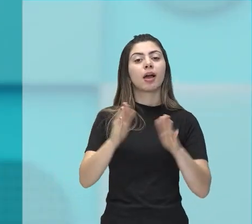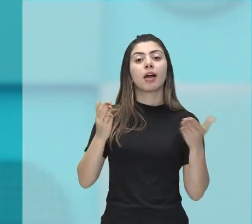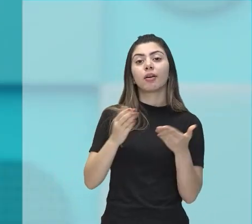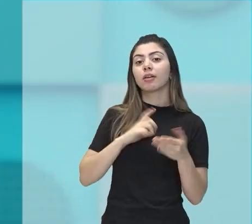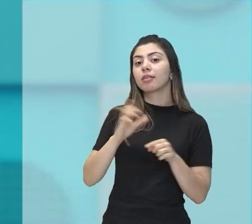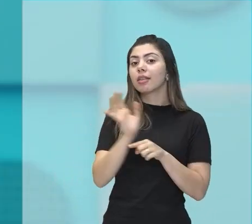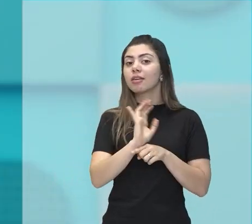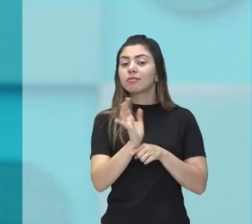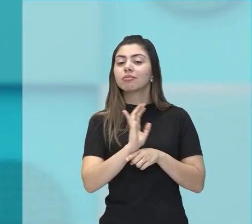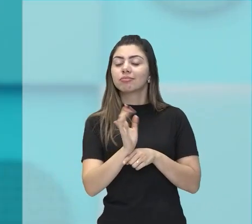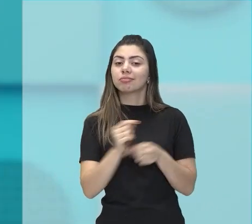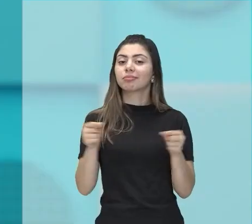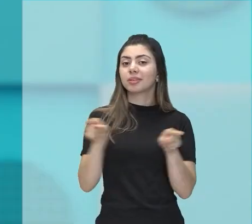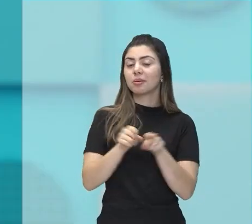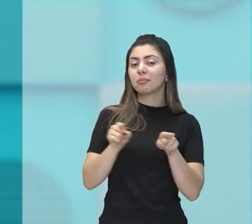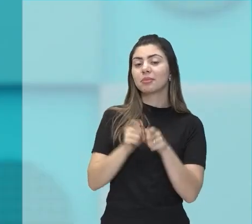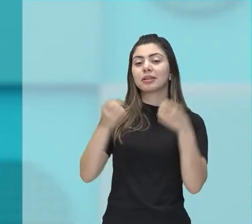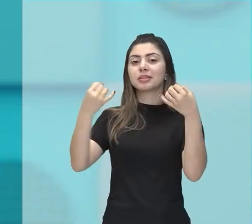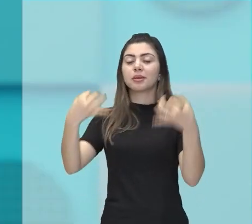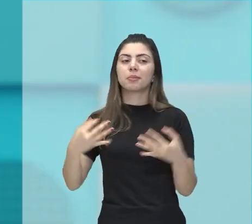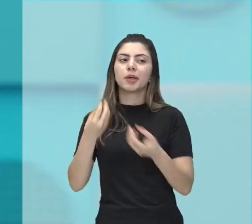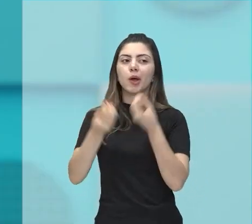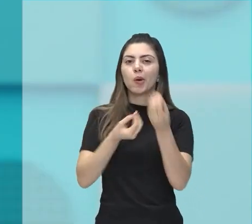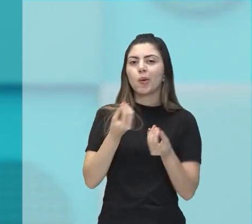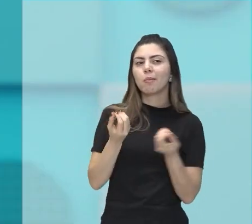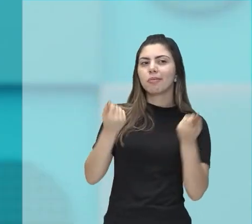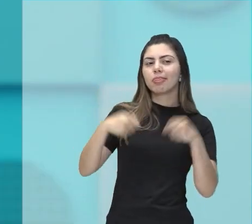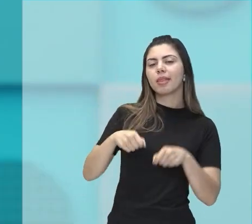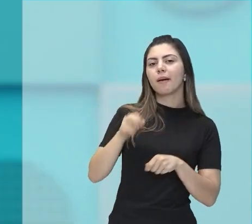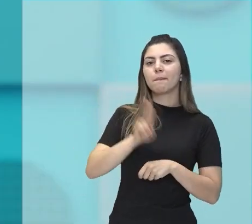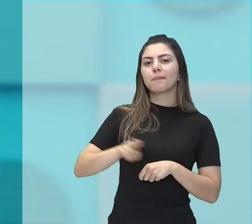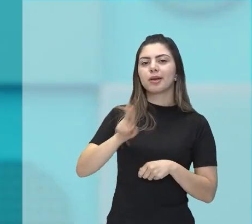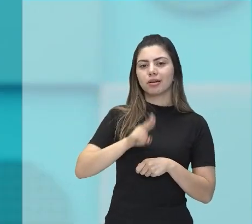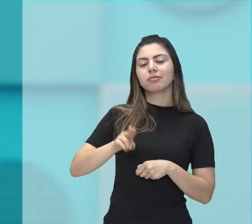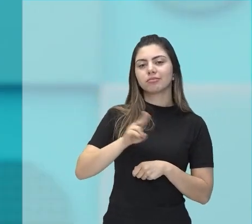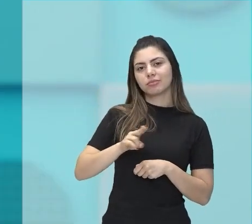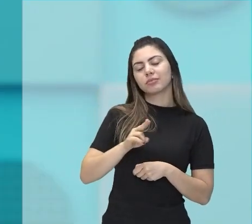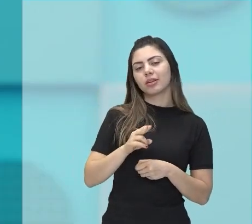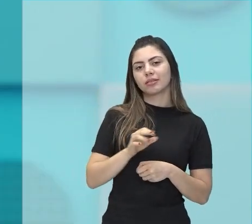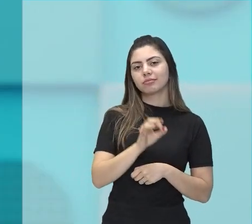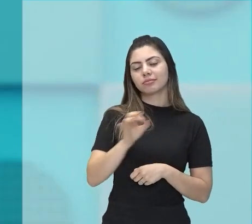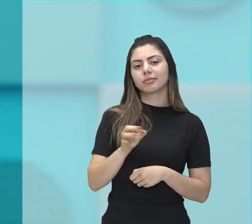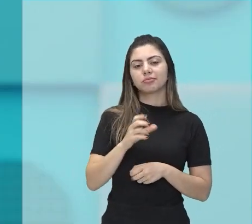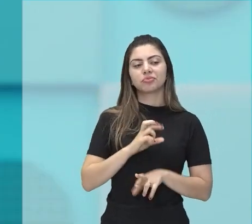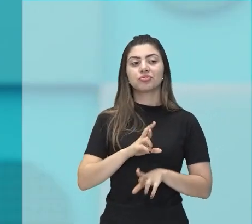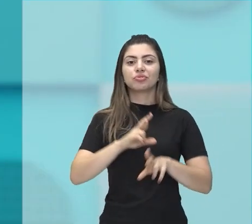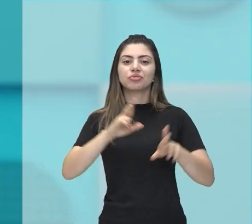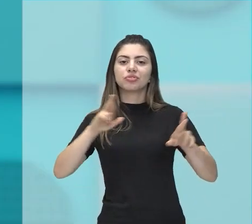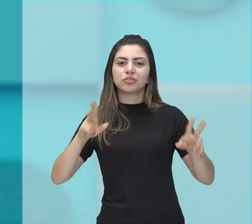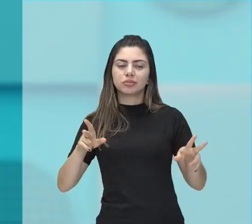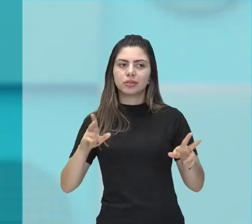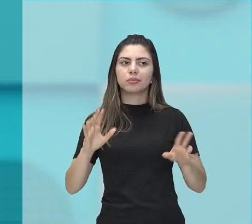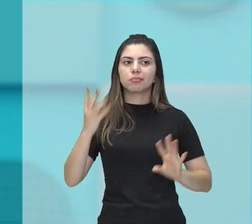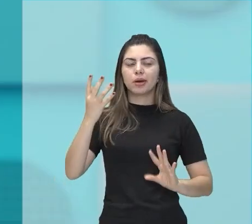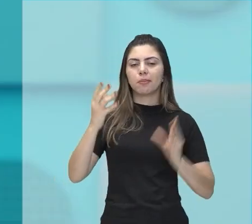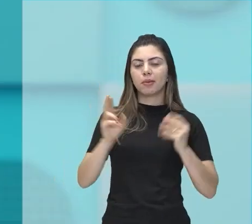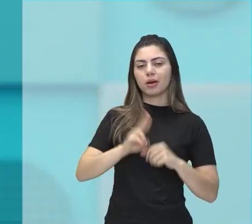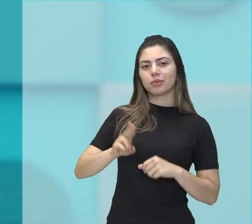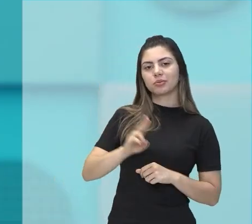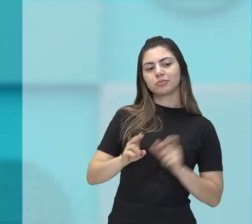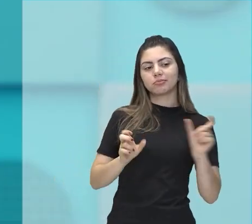que também fala sobre isso, sobre situações que nós usamos, situações diferentes onde nós fazemos uso dos